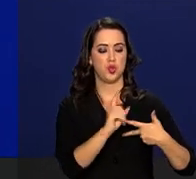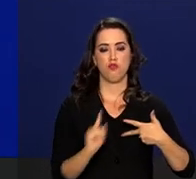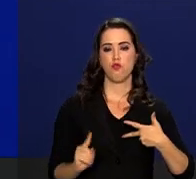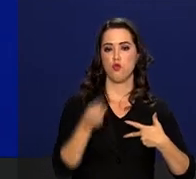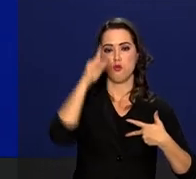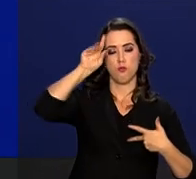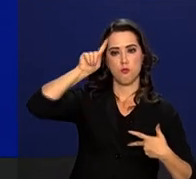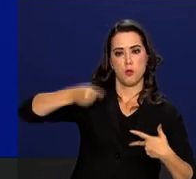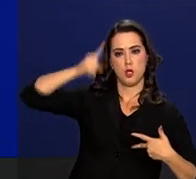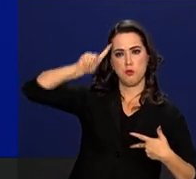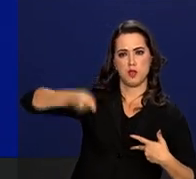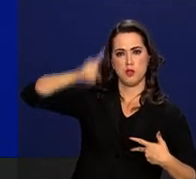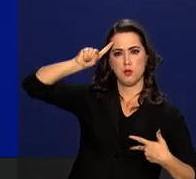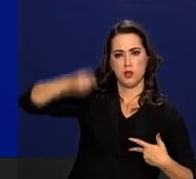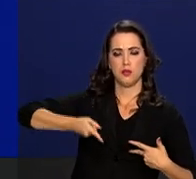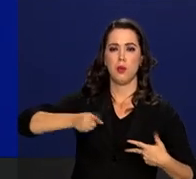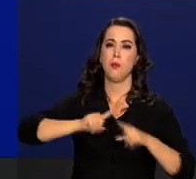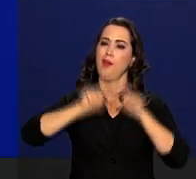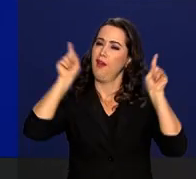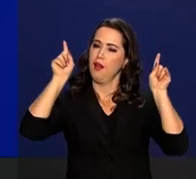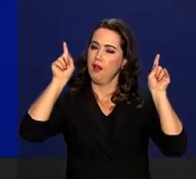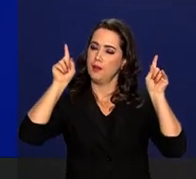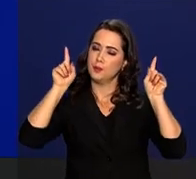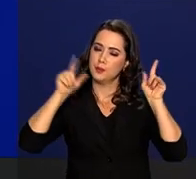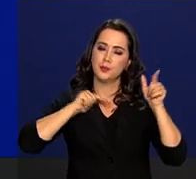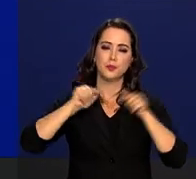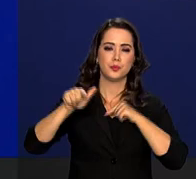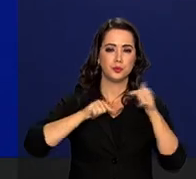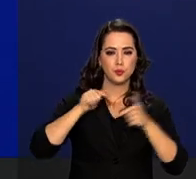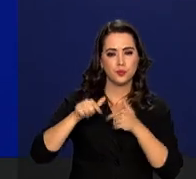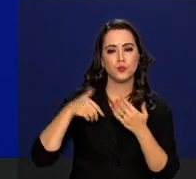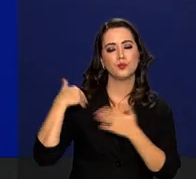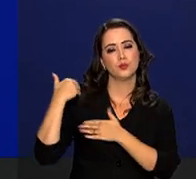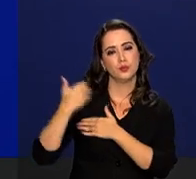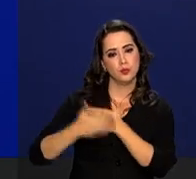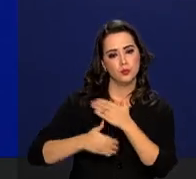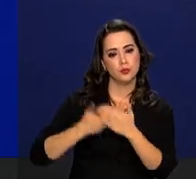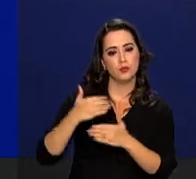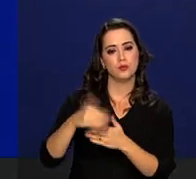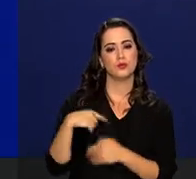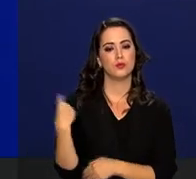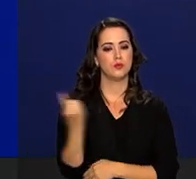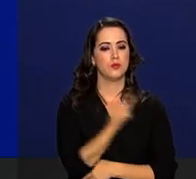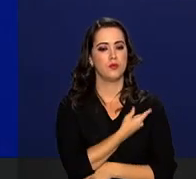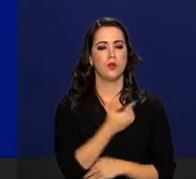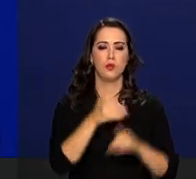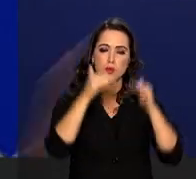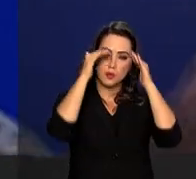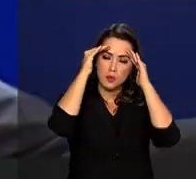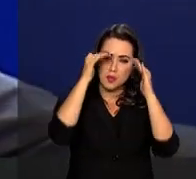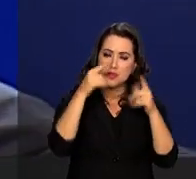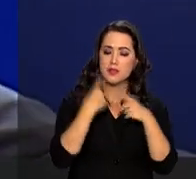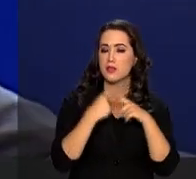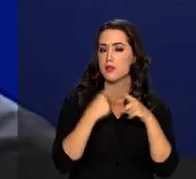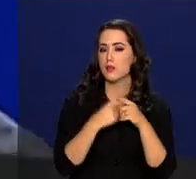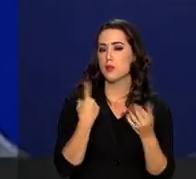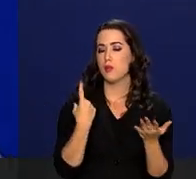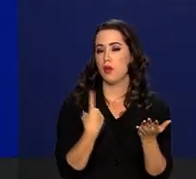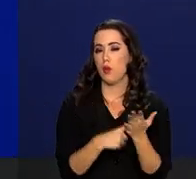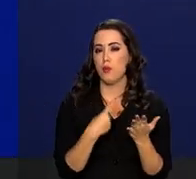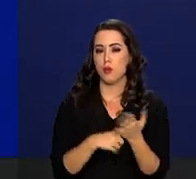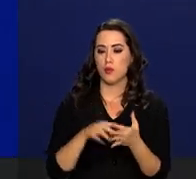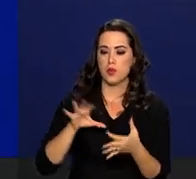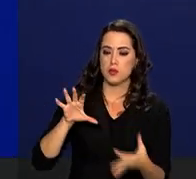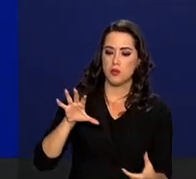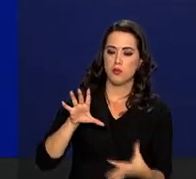este foi um trabalho, um serviço, uma tarefa que nós todos cumprimos em função do Pacto Federativo,